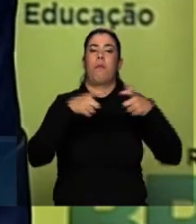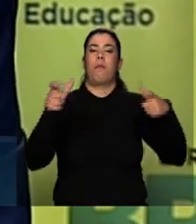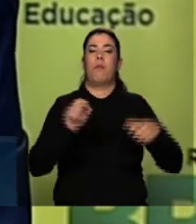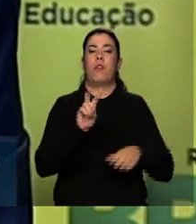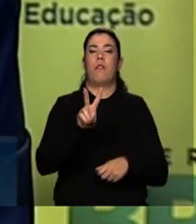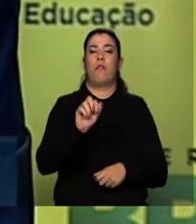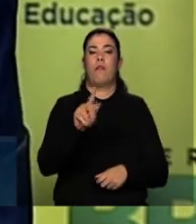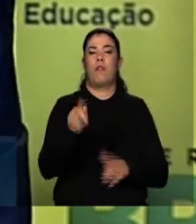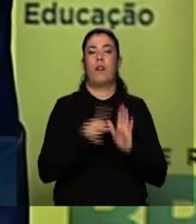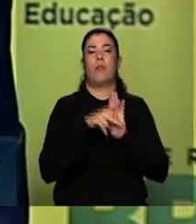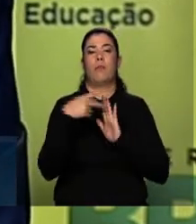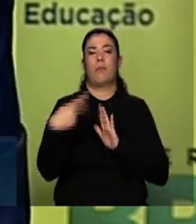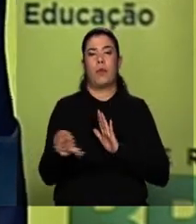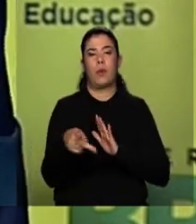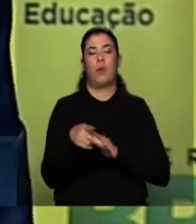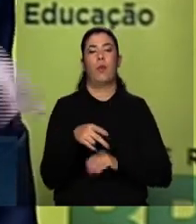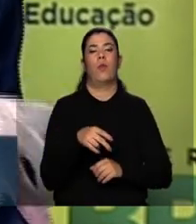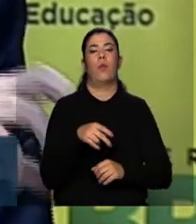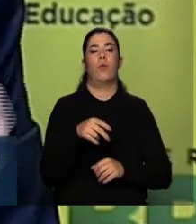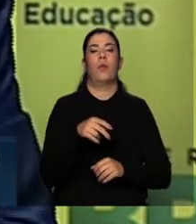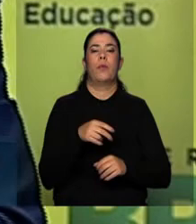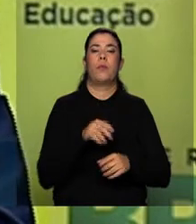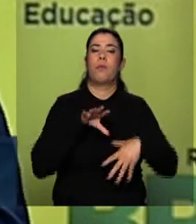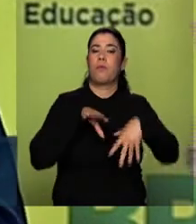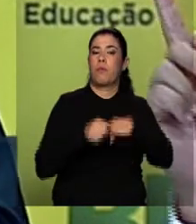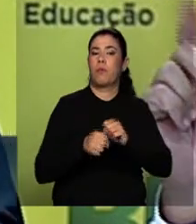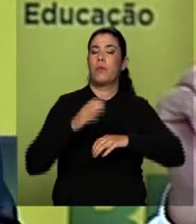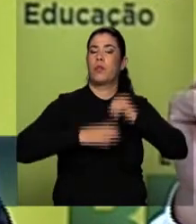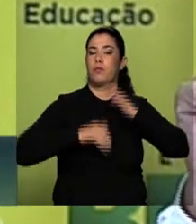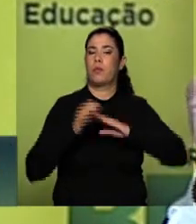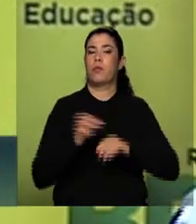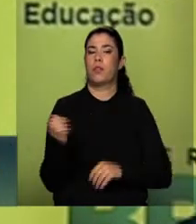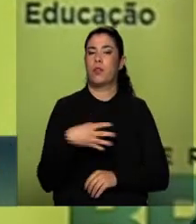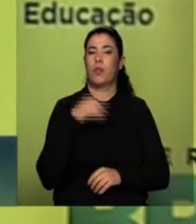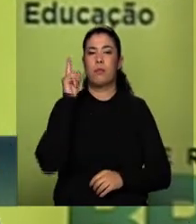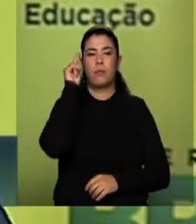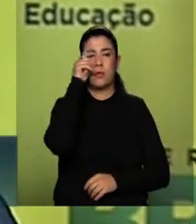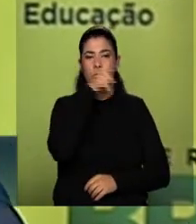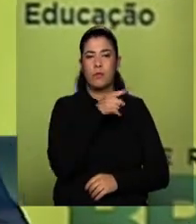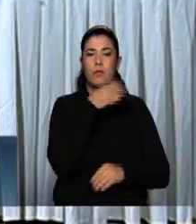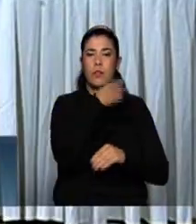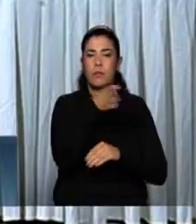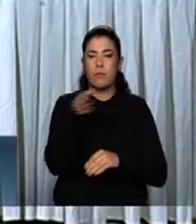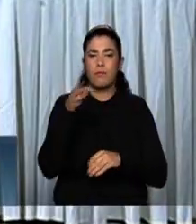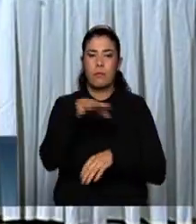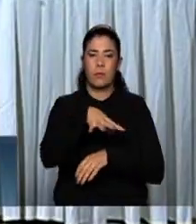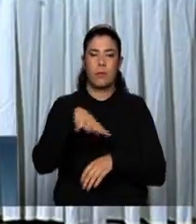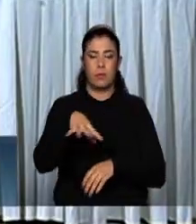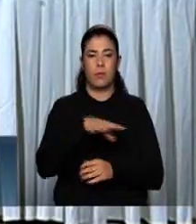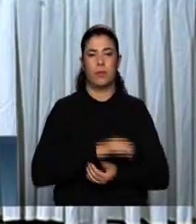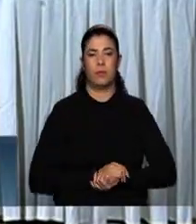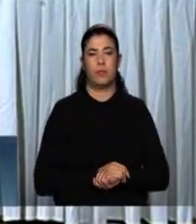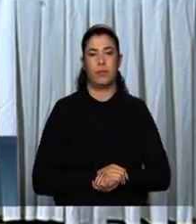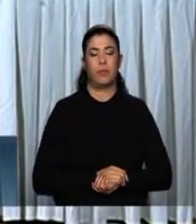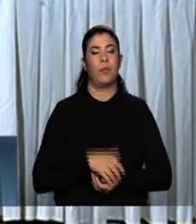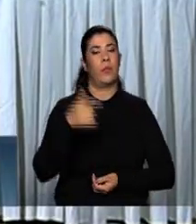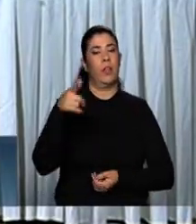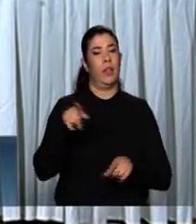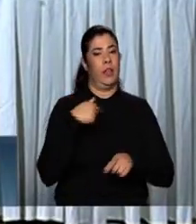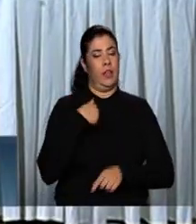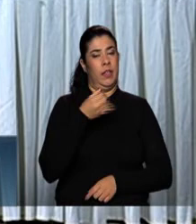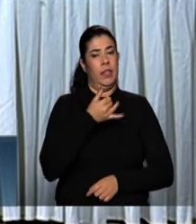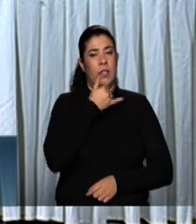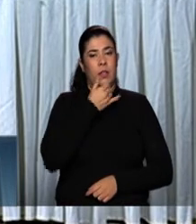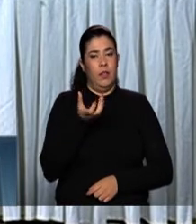poder fazer essa fixação dos profissionais nas regiões de mais difícil acesso. Só complementar rapidinho, por favor. Eu queria só enfatizar na fala